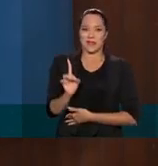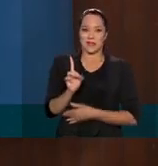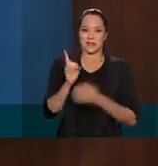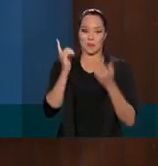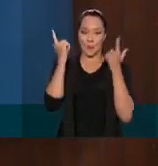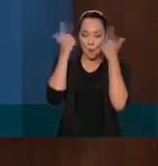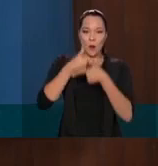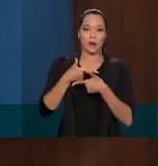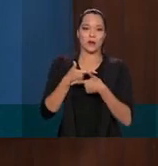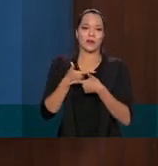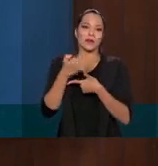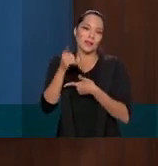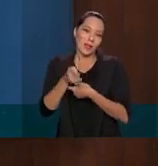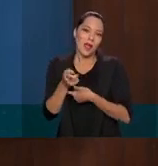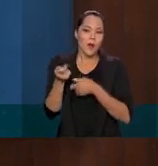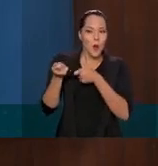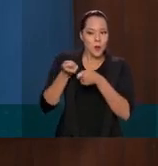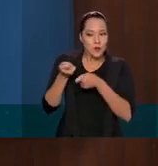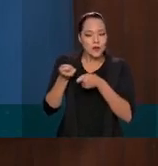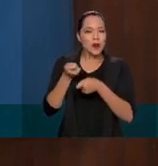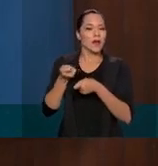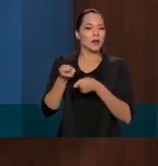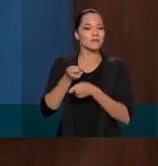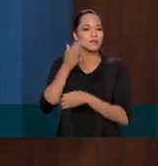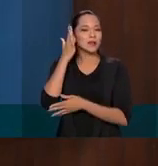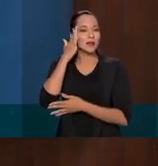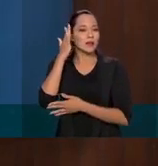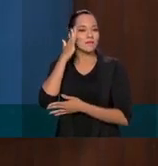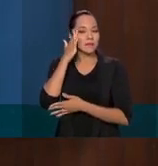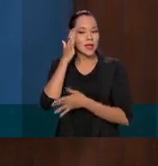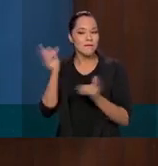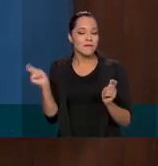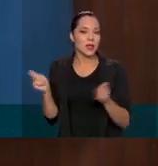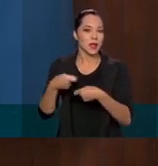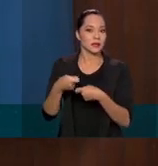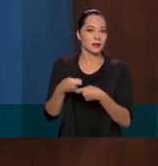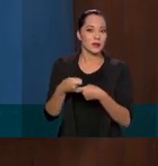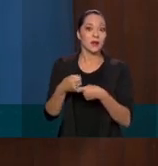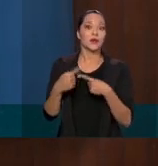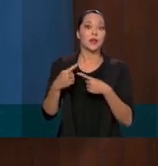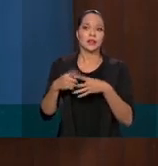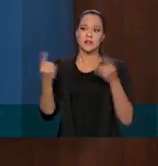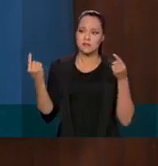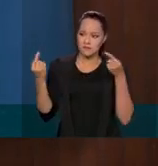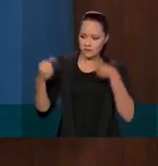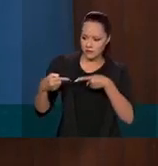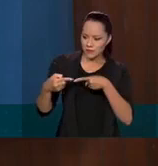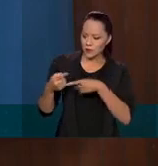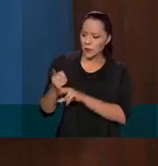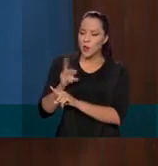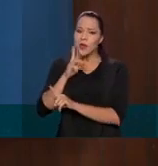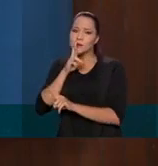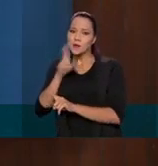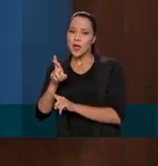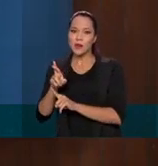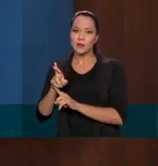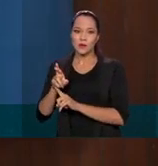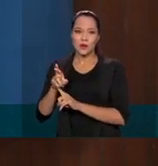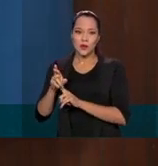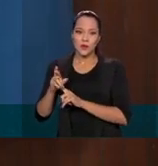placebo. Para garantir a eficácia, a gente confronta o resultado, o